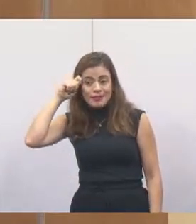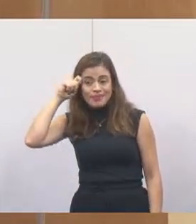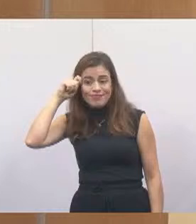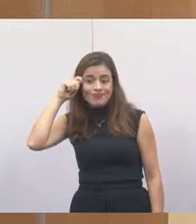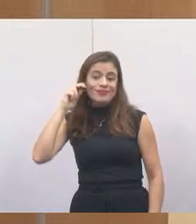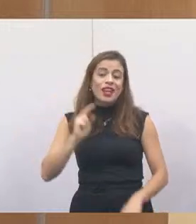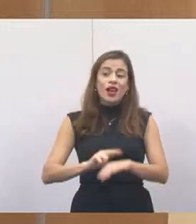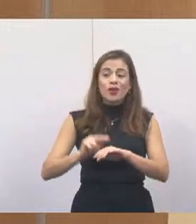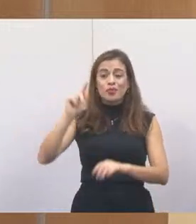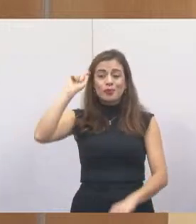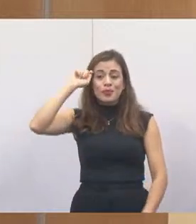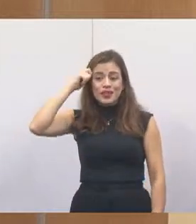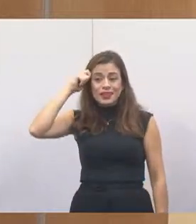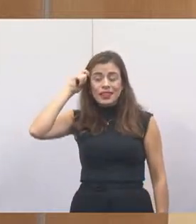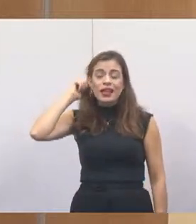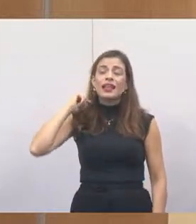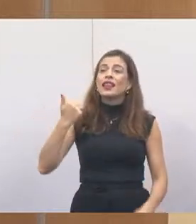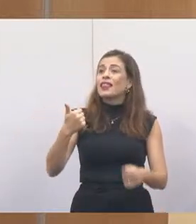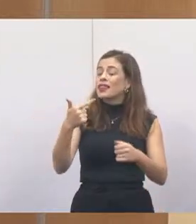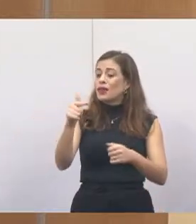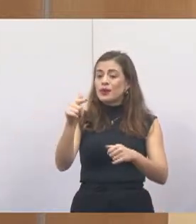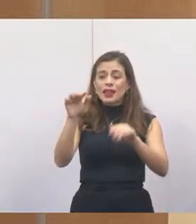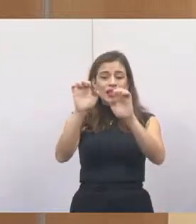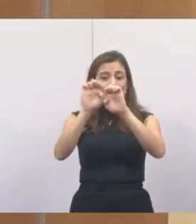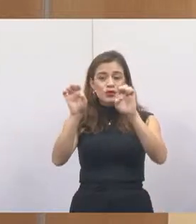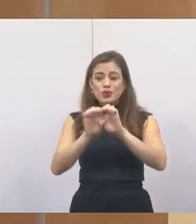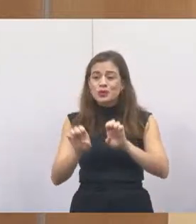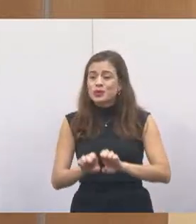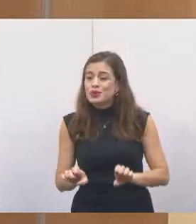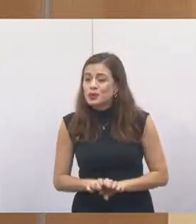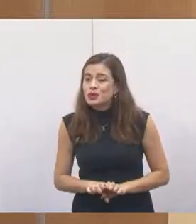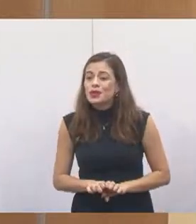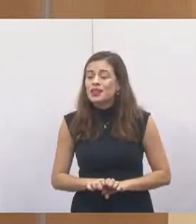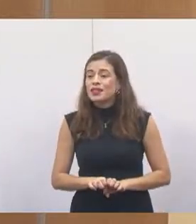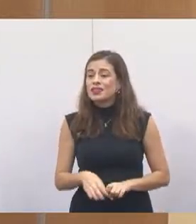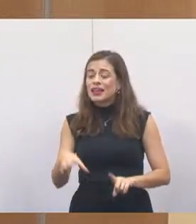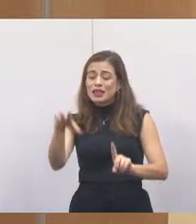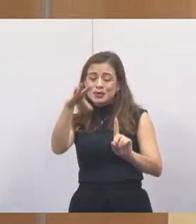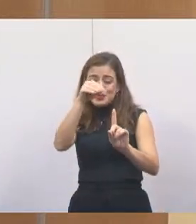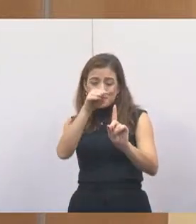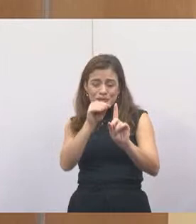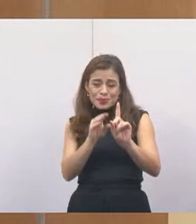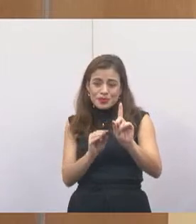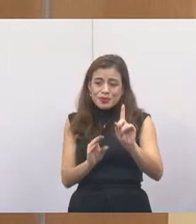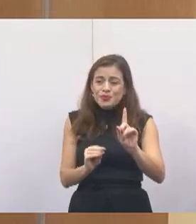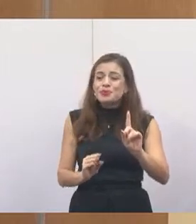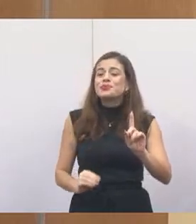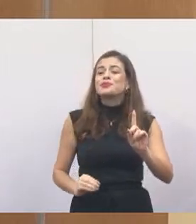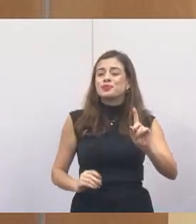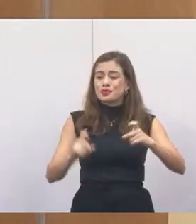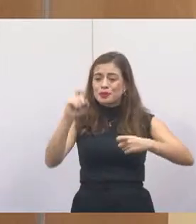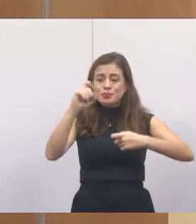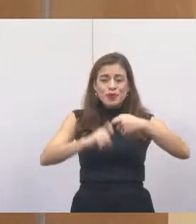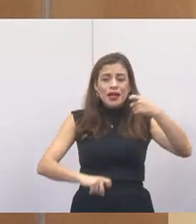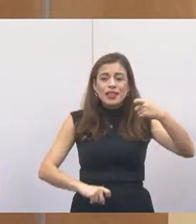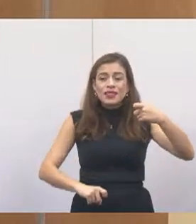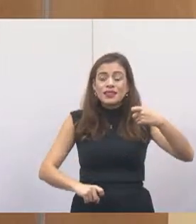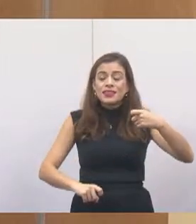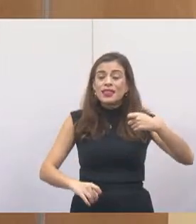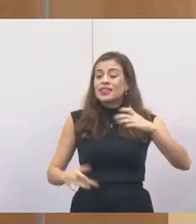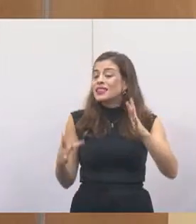uma estrutura familiar, são crianças que estão sendo abusadas sexualmente e essas denúncias não